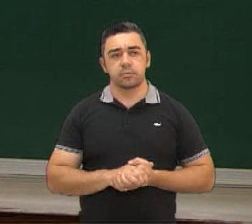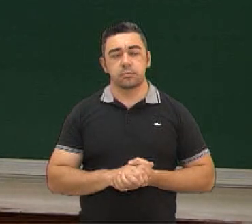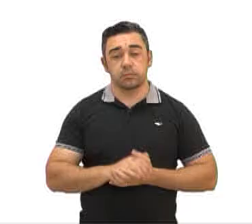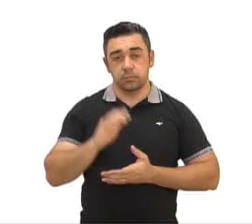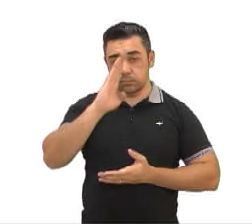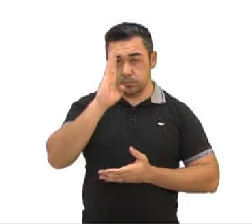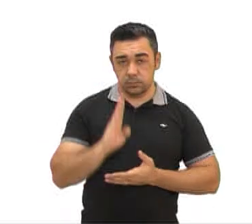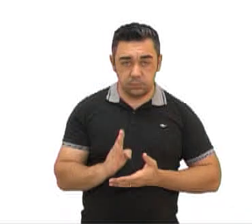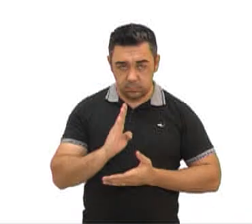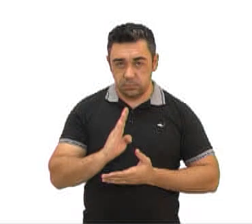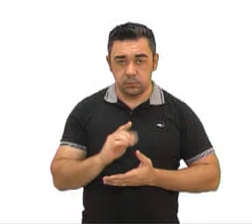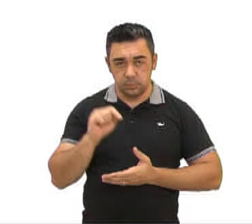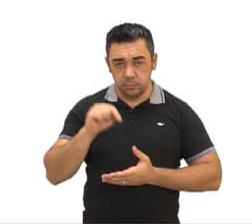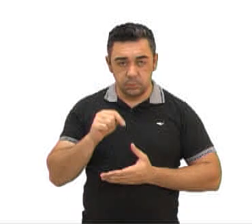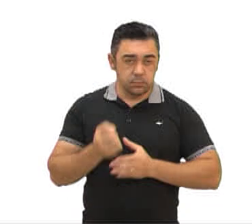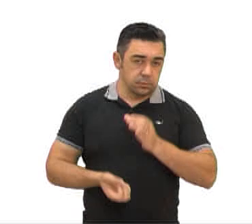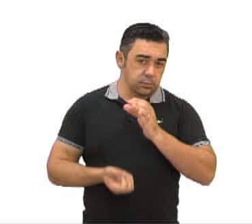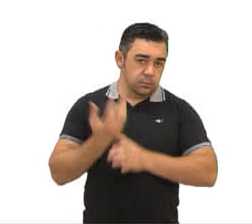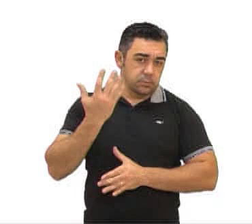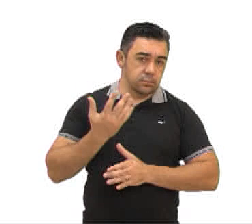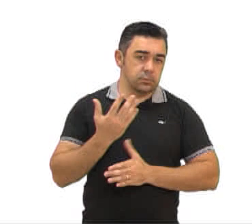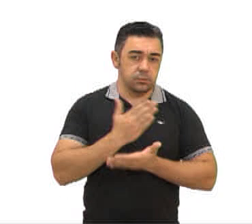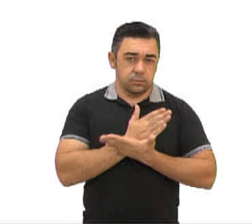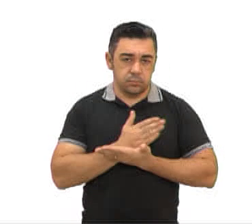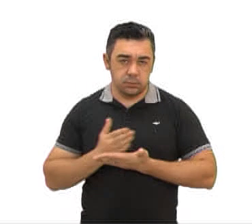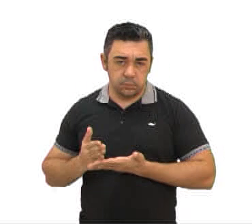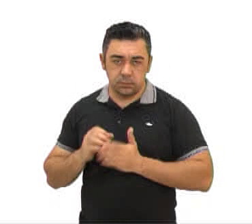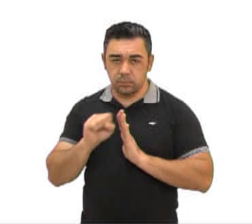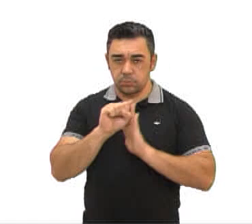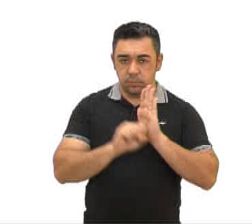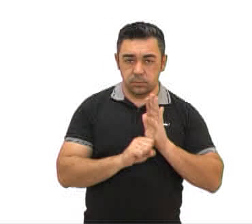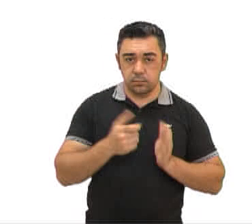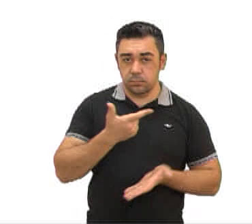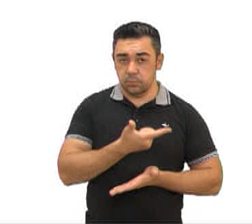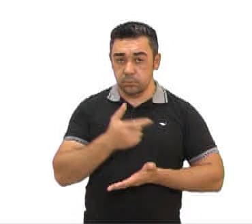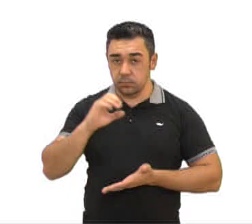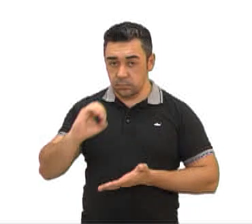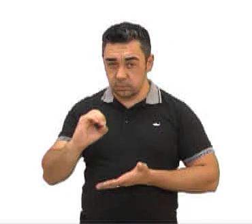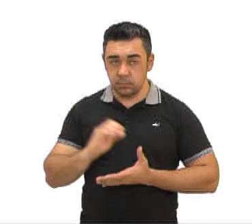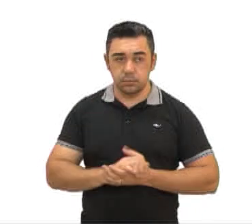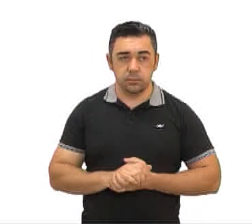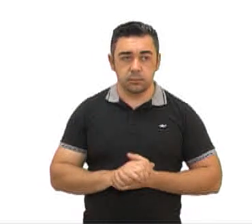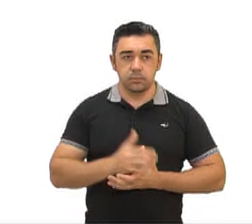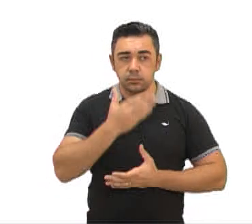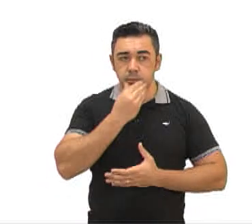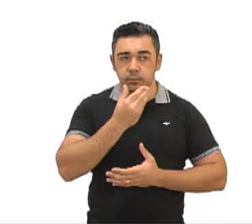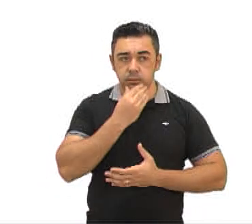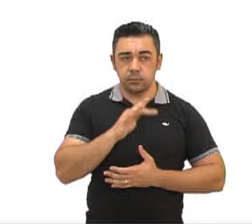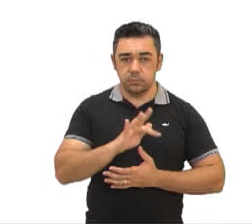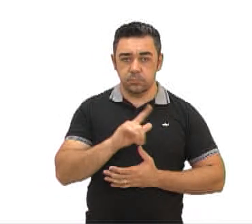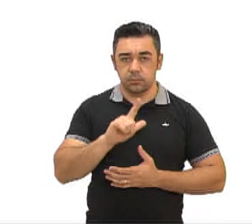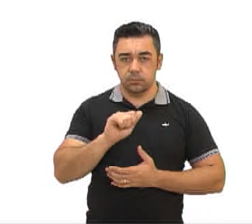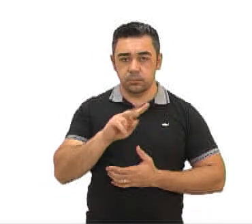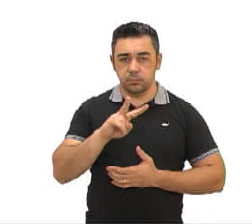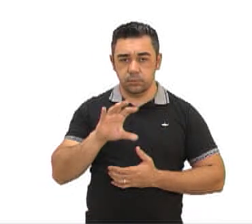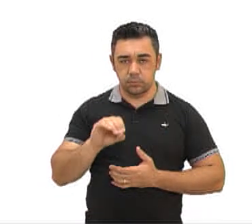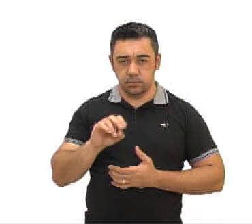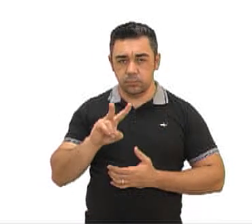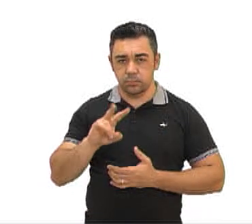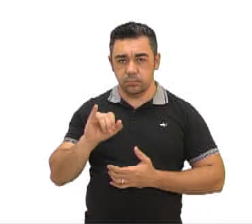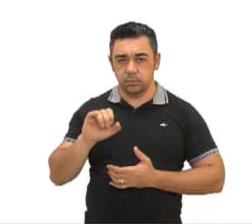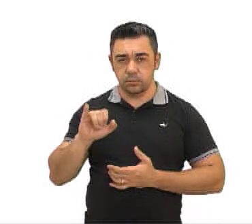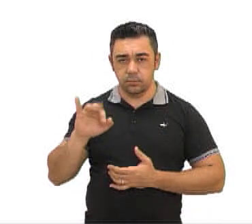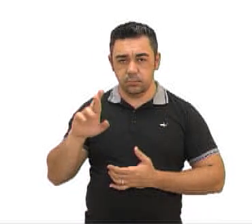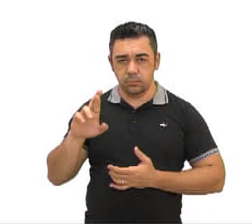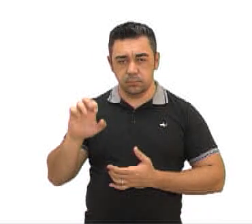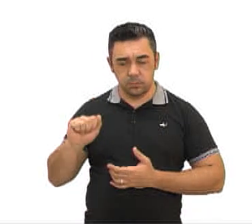No Brasil, o esporte surgiu no início do século XX já. Flávio Vieira, treinador, foi o